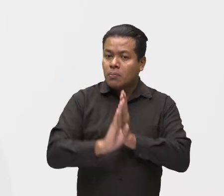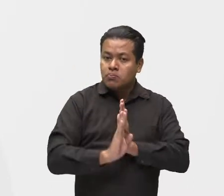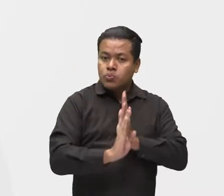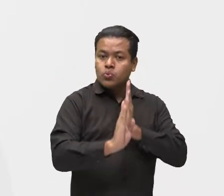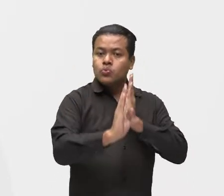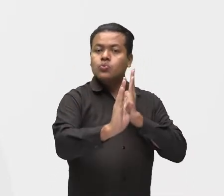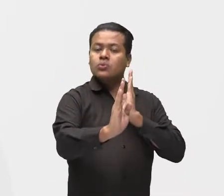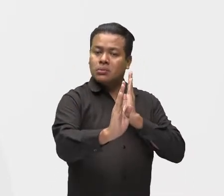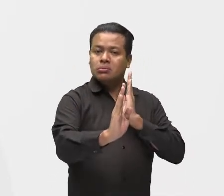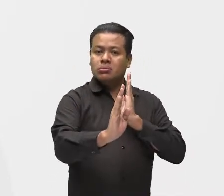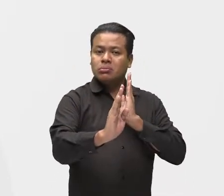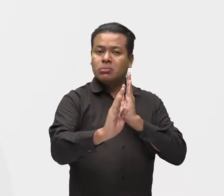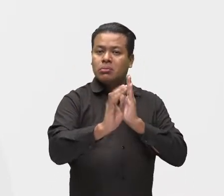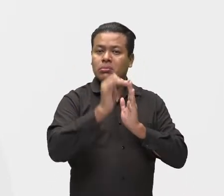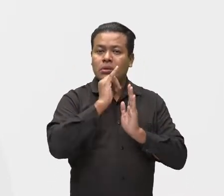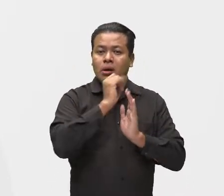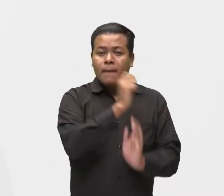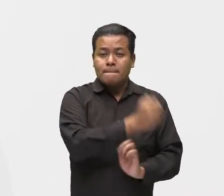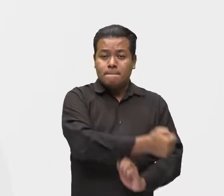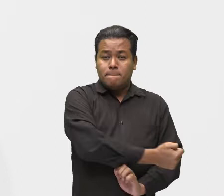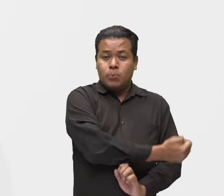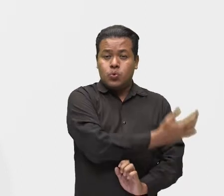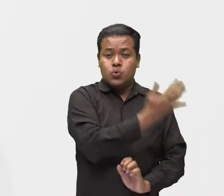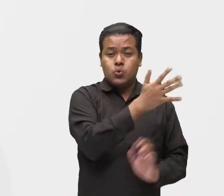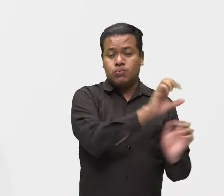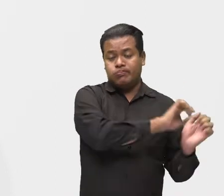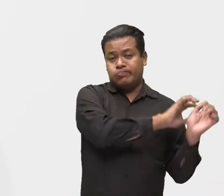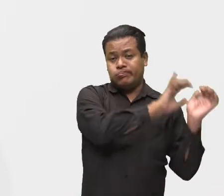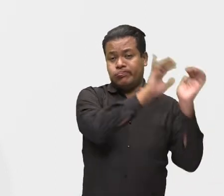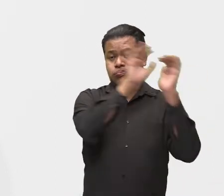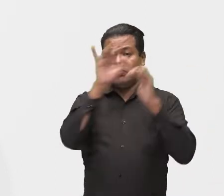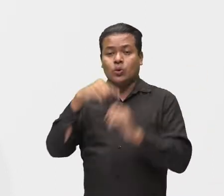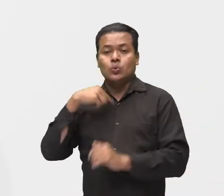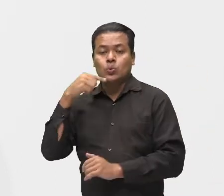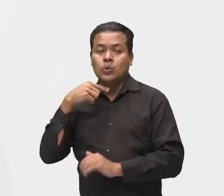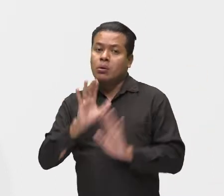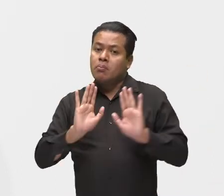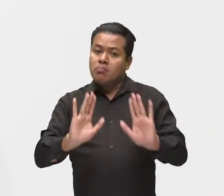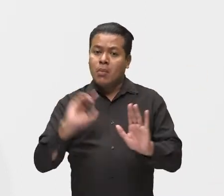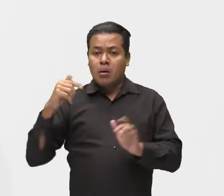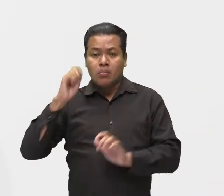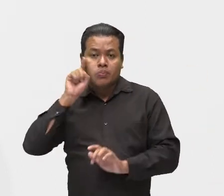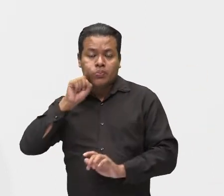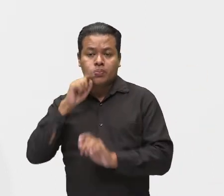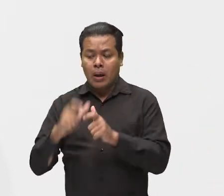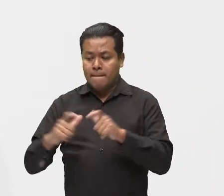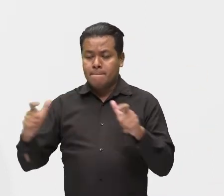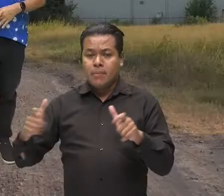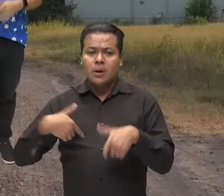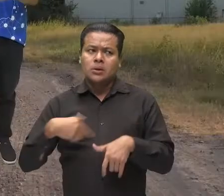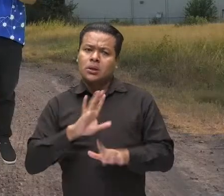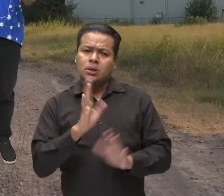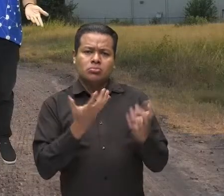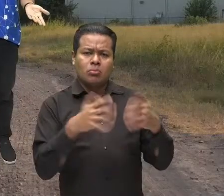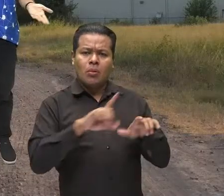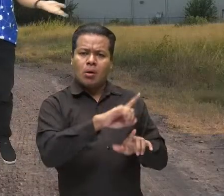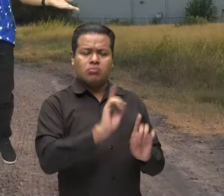A quantidade de pessoas nos Estados Unidos que tem esse posicionamento mais conservador com relação aos imigrantes,